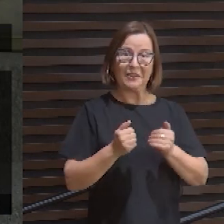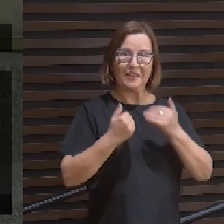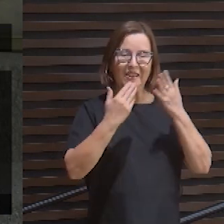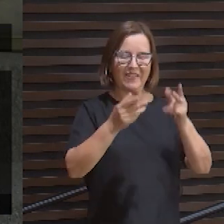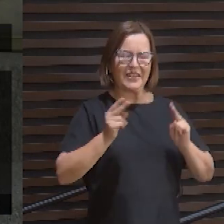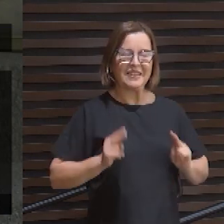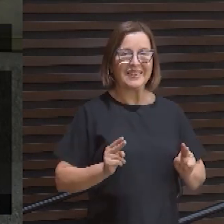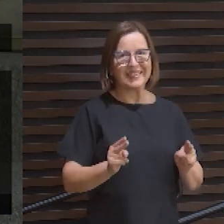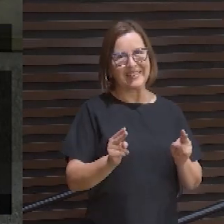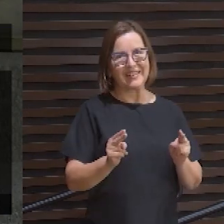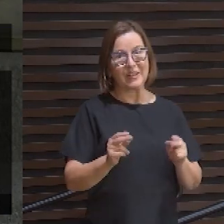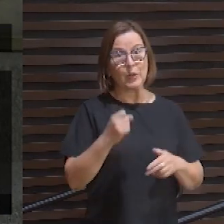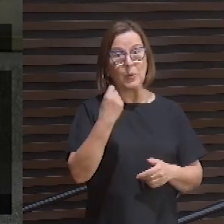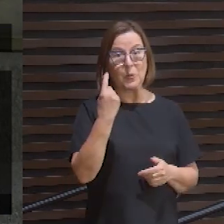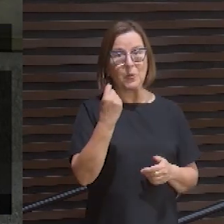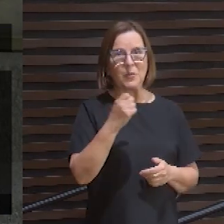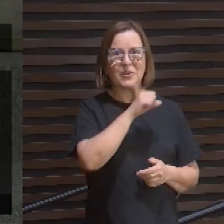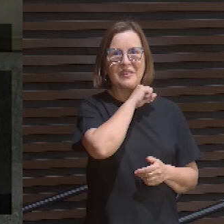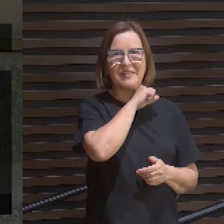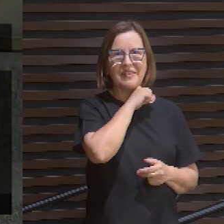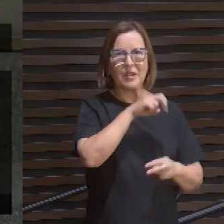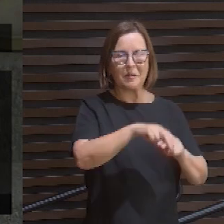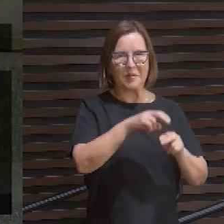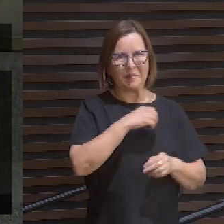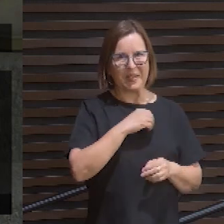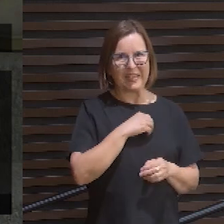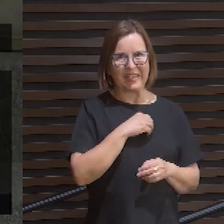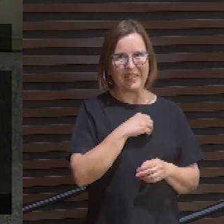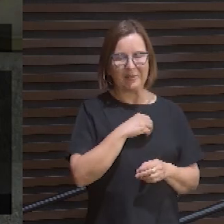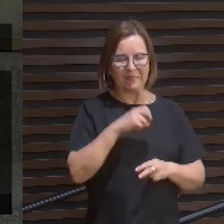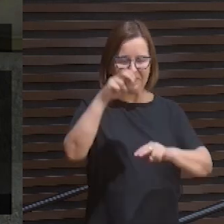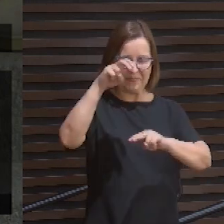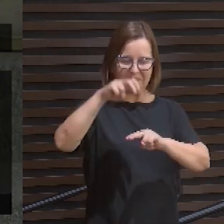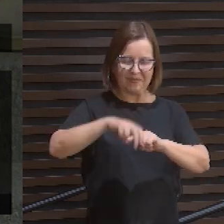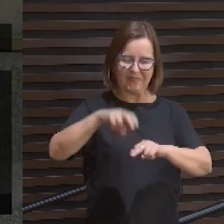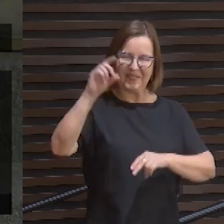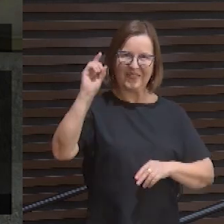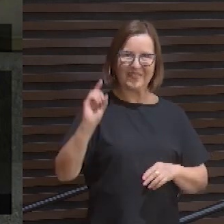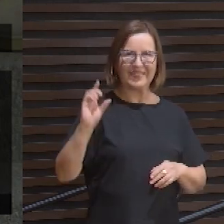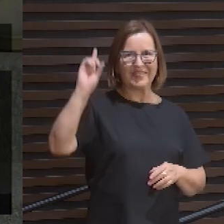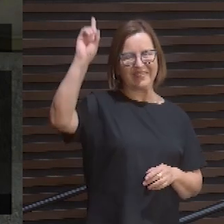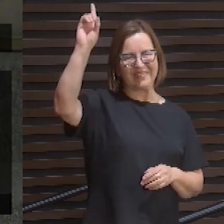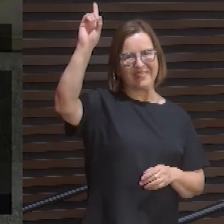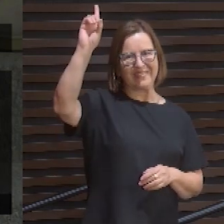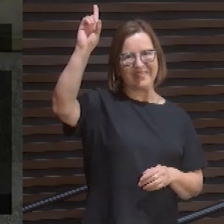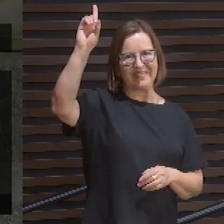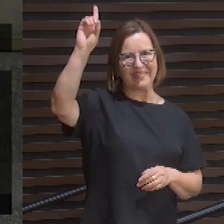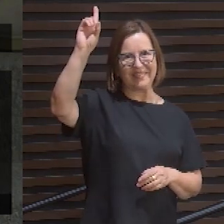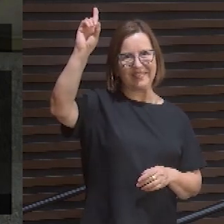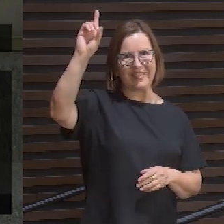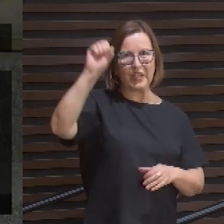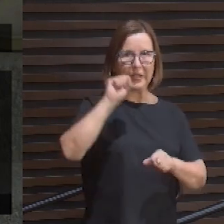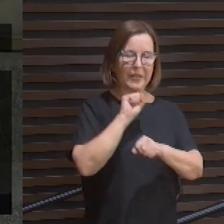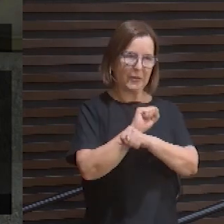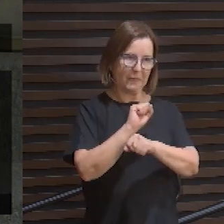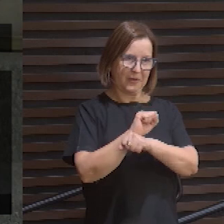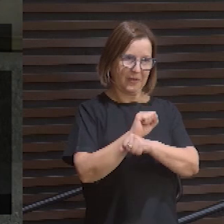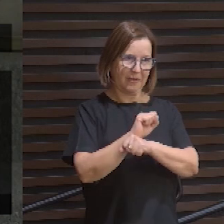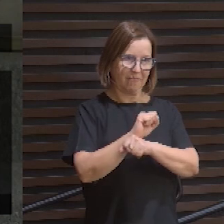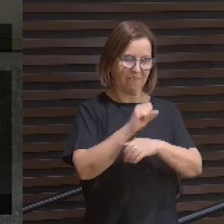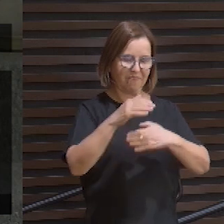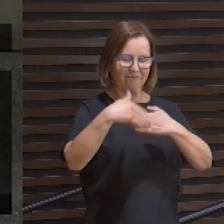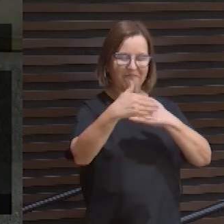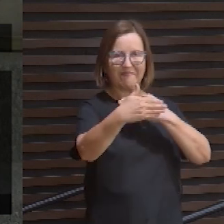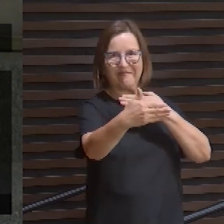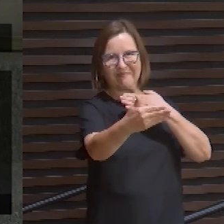para sempre um único sacrifício pelos pecados, assentou-se à destra de Deus, aguardando daí em